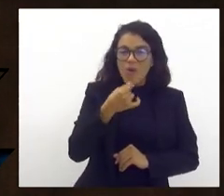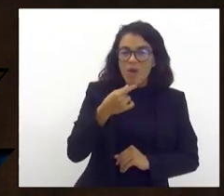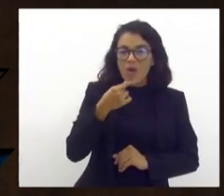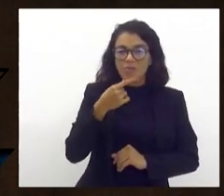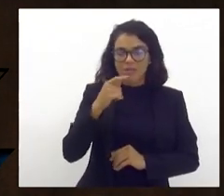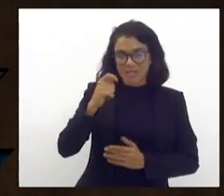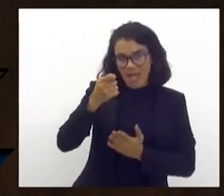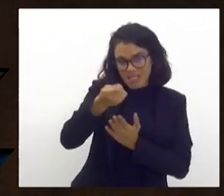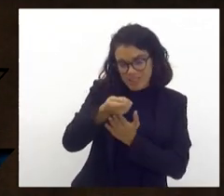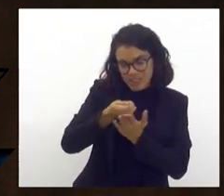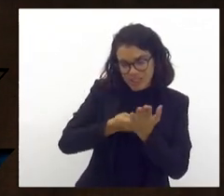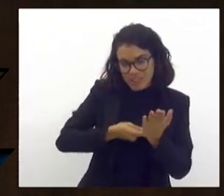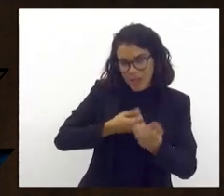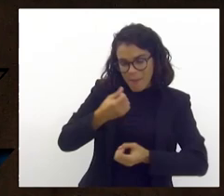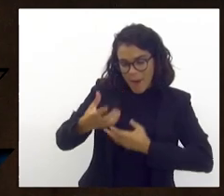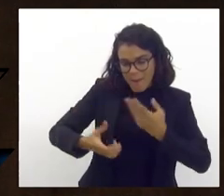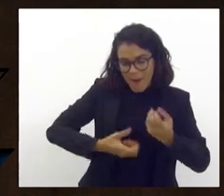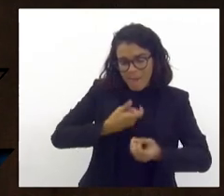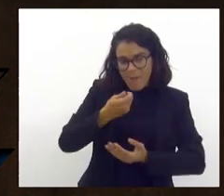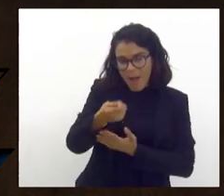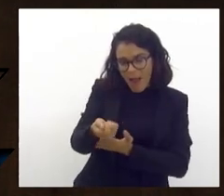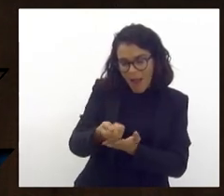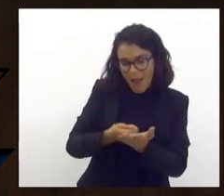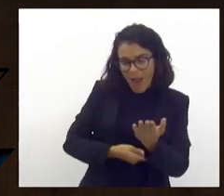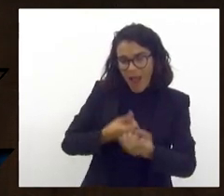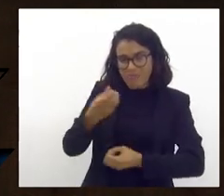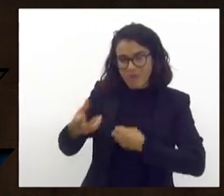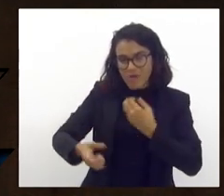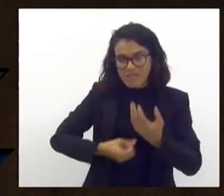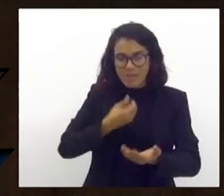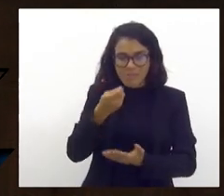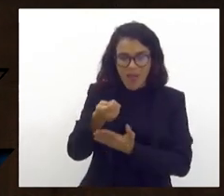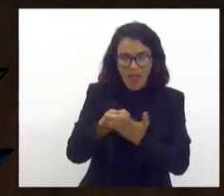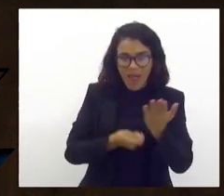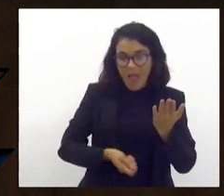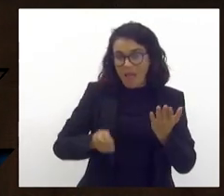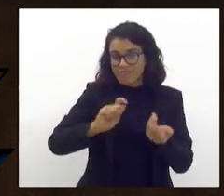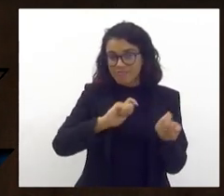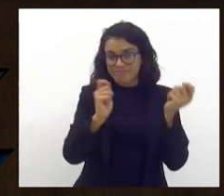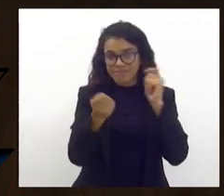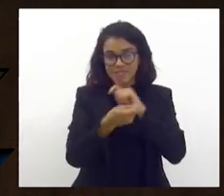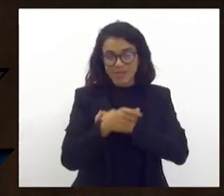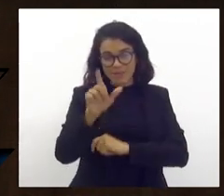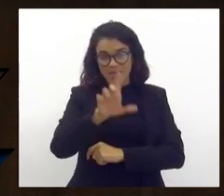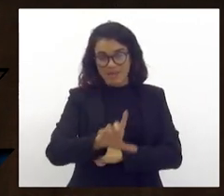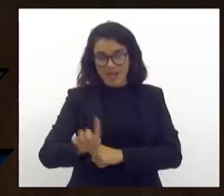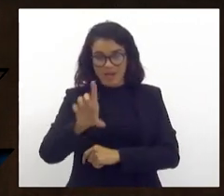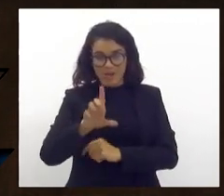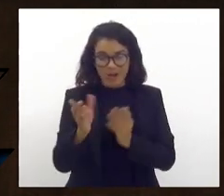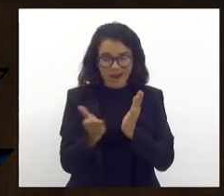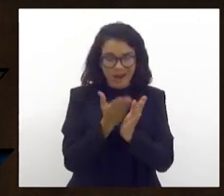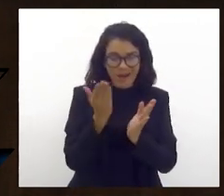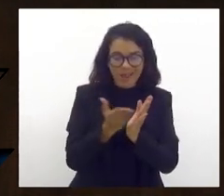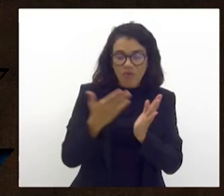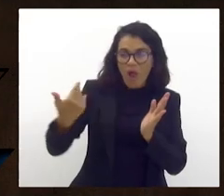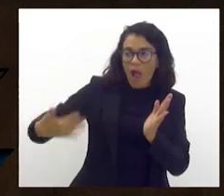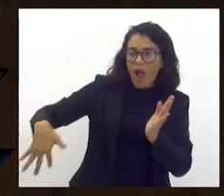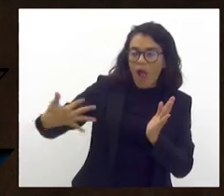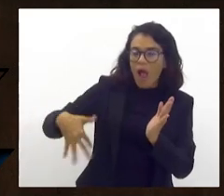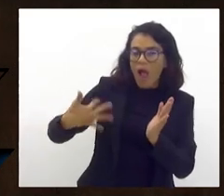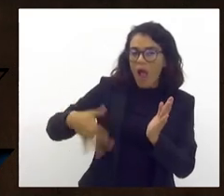produzindo conhecimento, trazendo esse conhecimento para a literatura, para os livros, que muitas vezes são tão caros